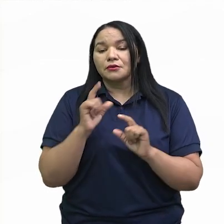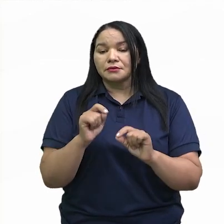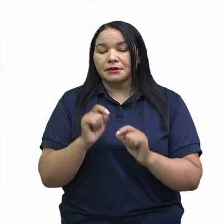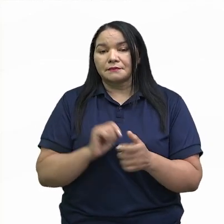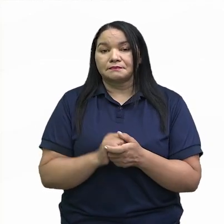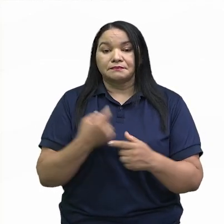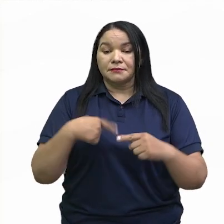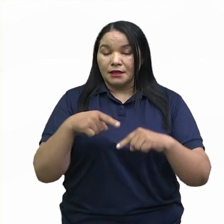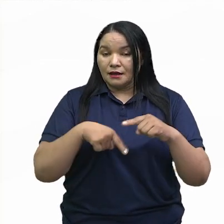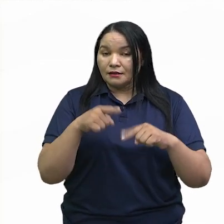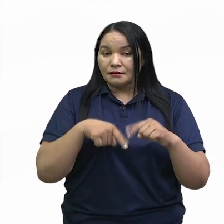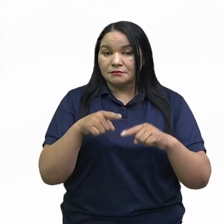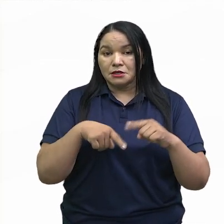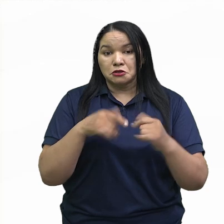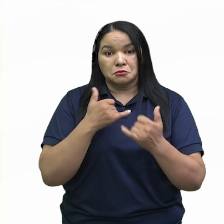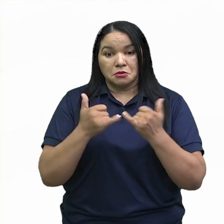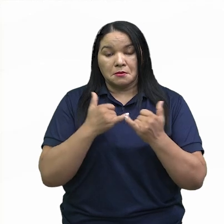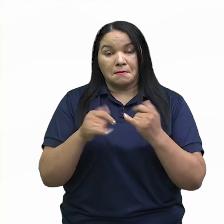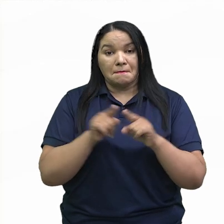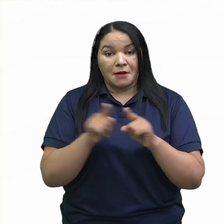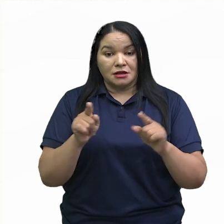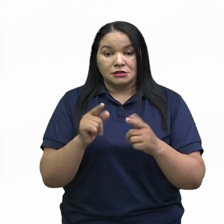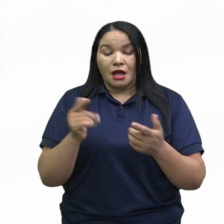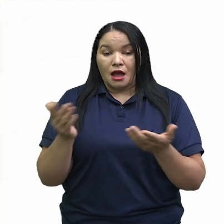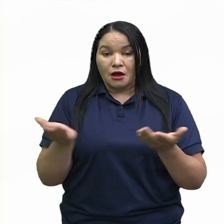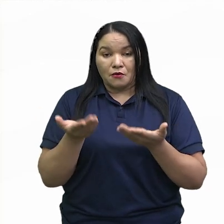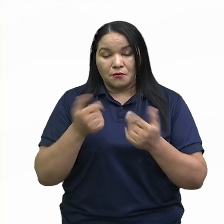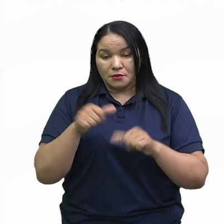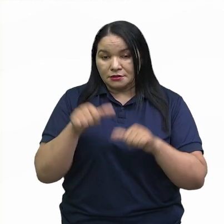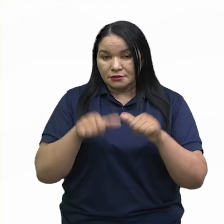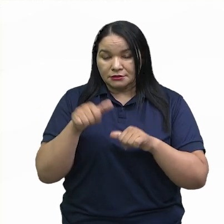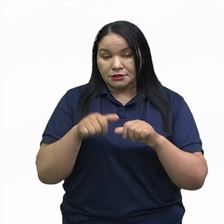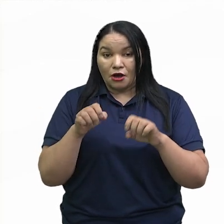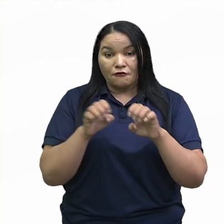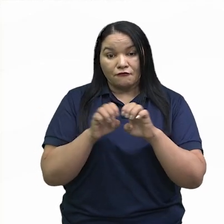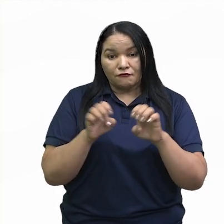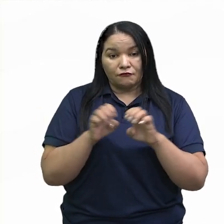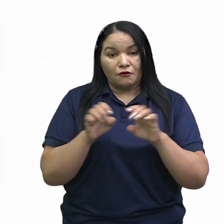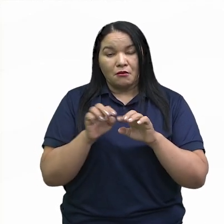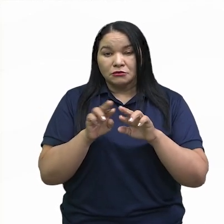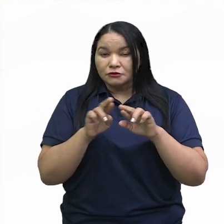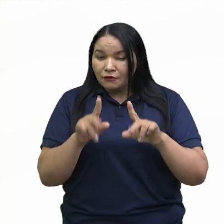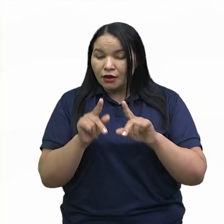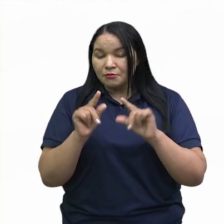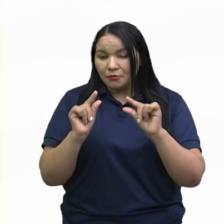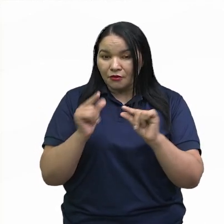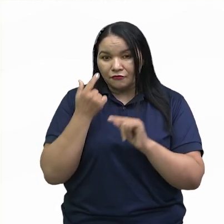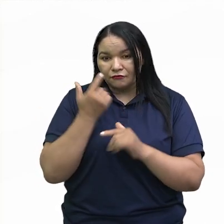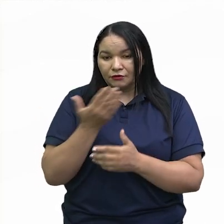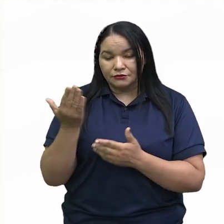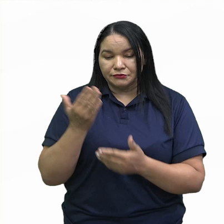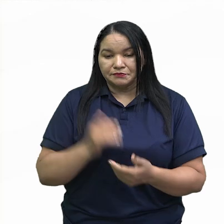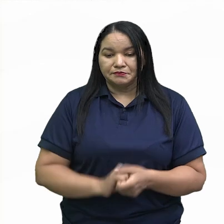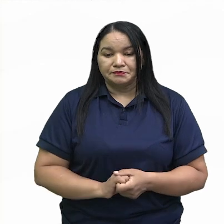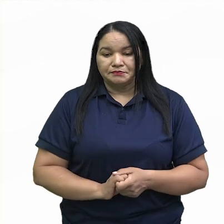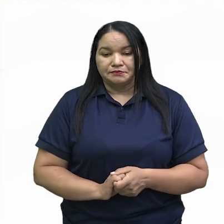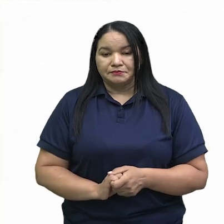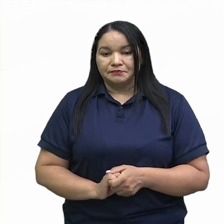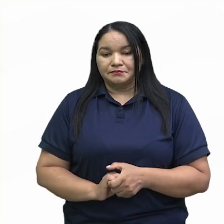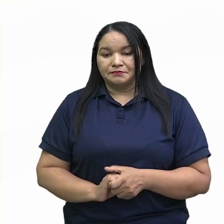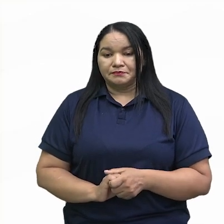os mesmos elementos, a gente vai analisar agora que a fórmula é um pouco diferente. Deixa eu te mostrar então.